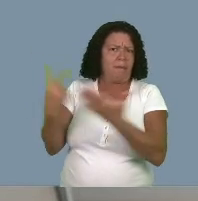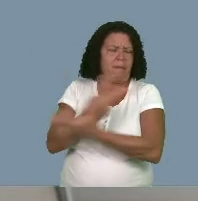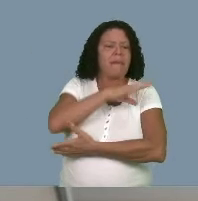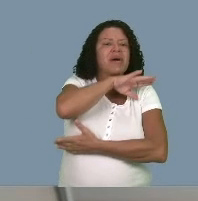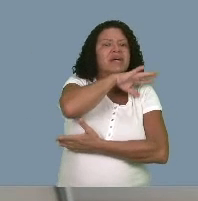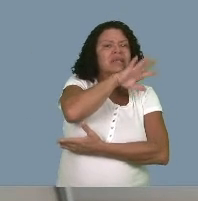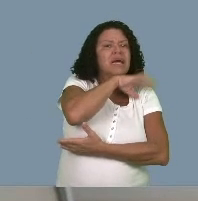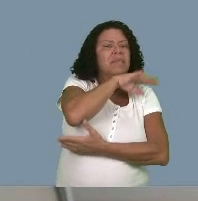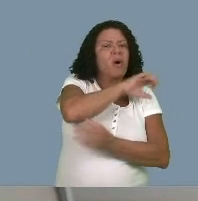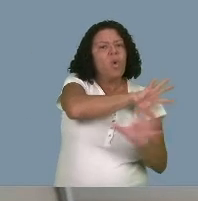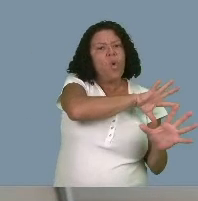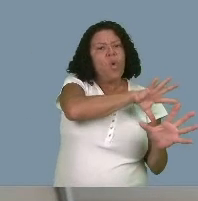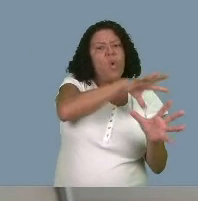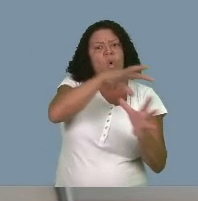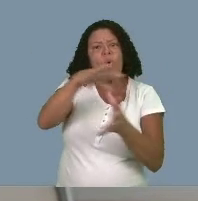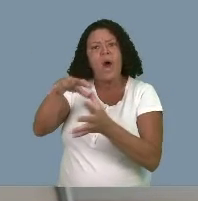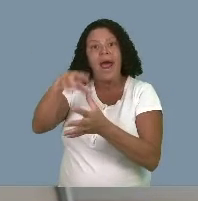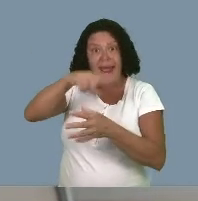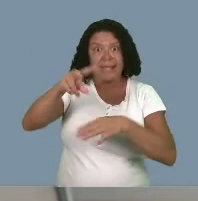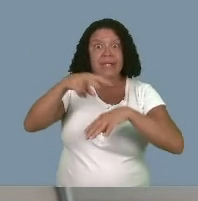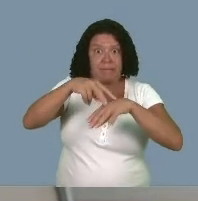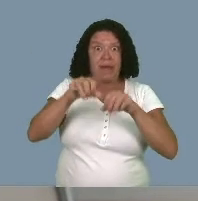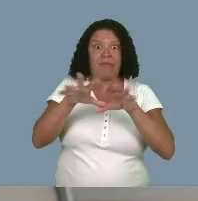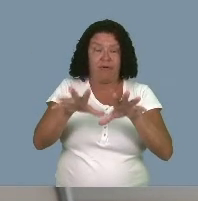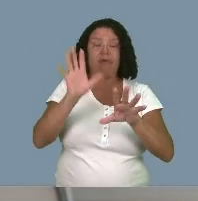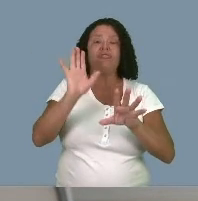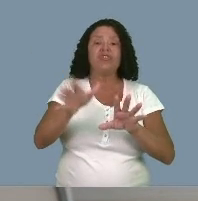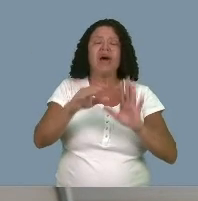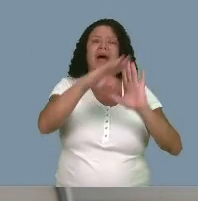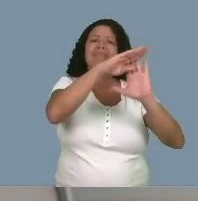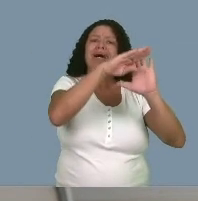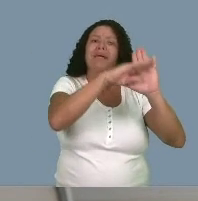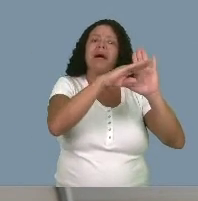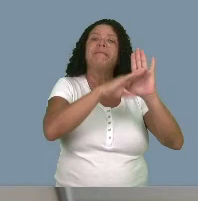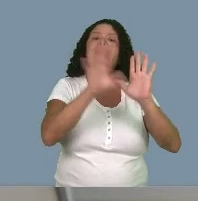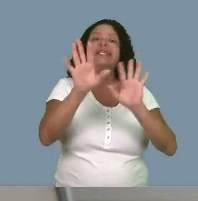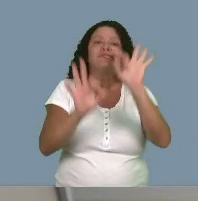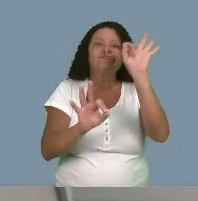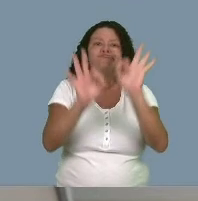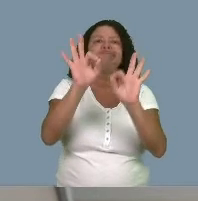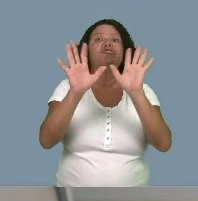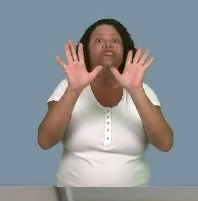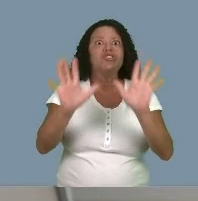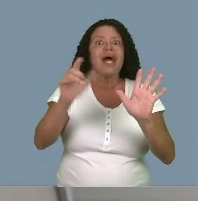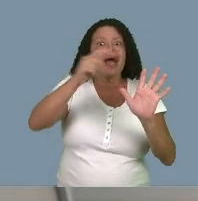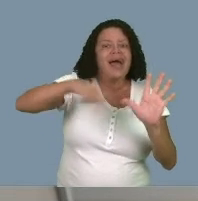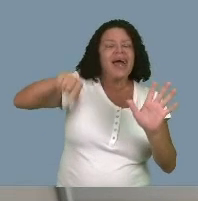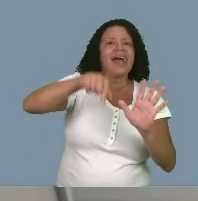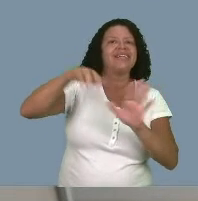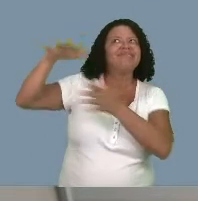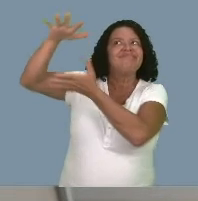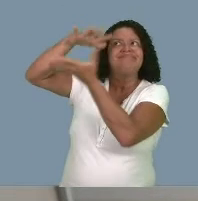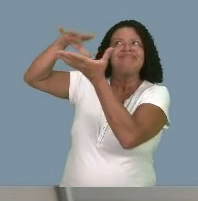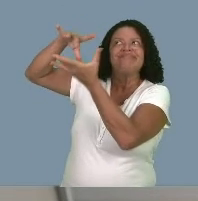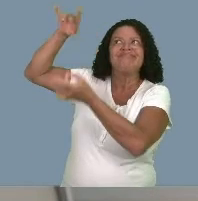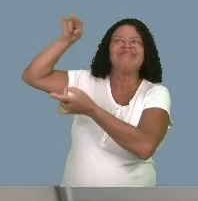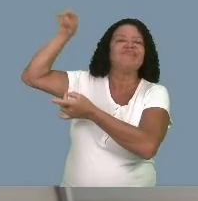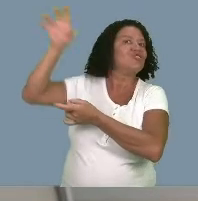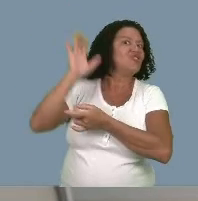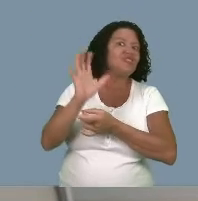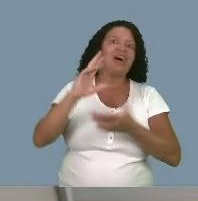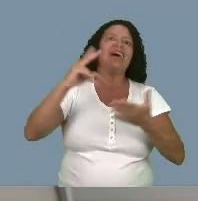animais, essa pandemia ela foi programada para acontecer nessa era. A existência desse vírus estava